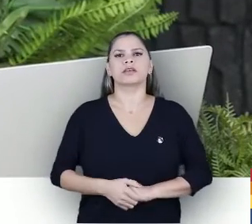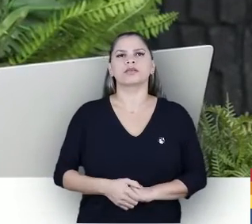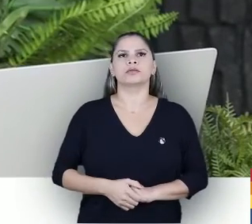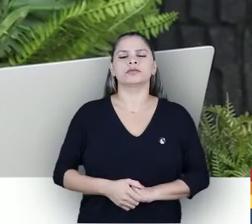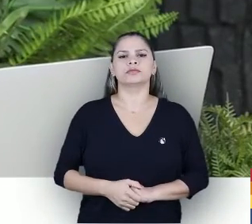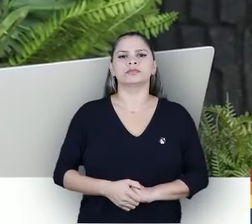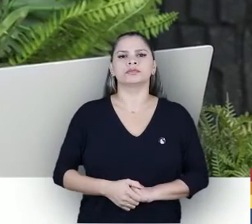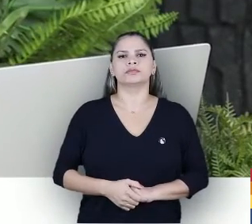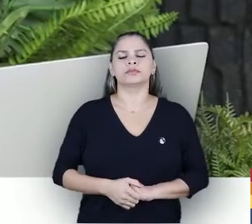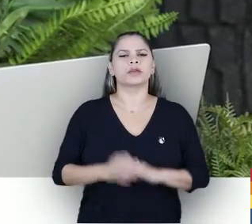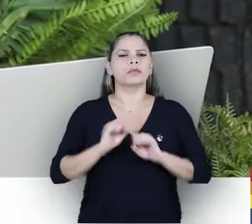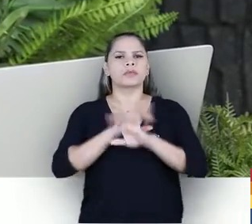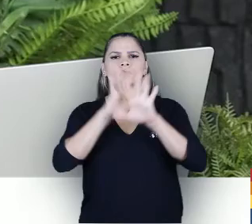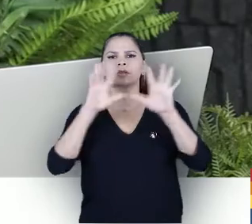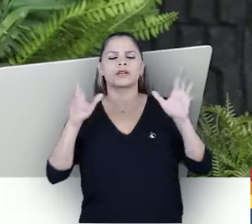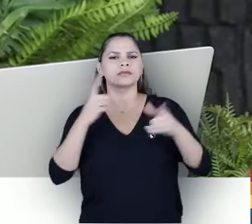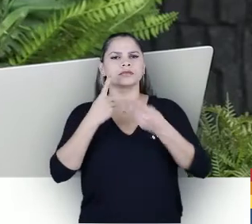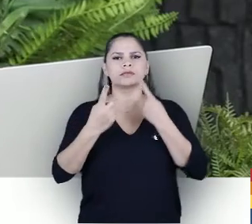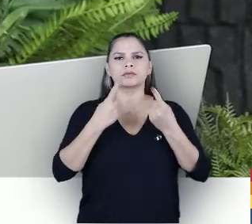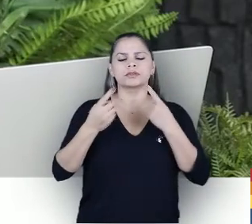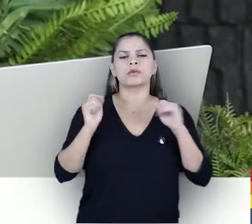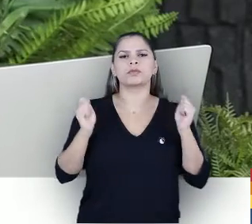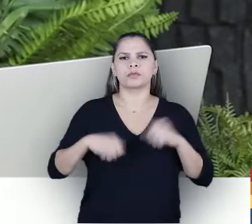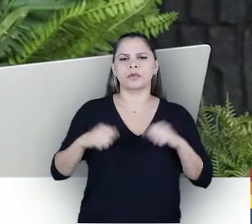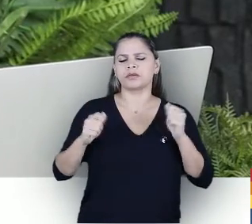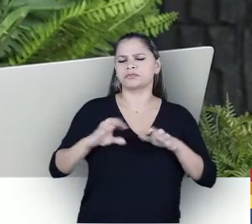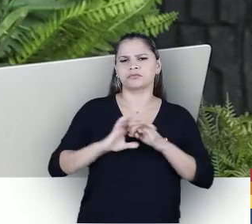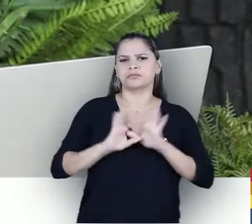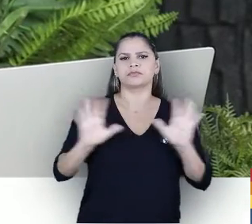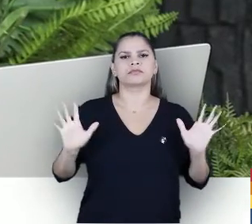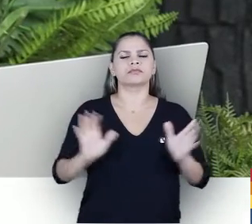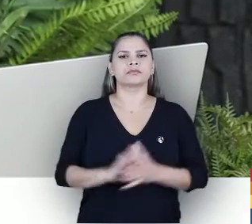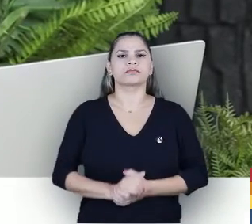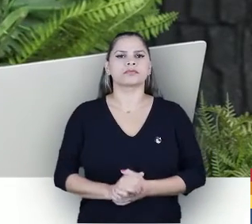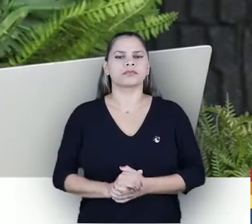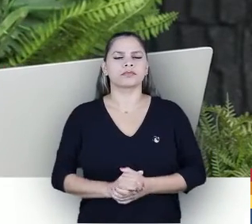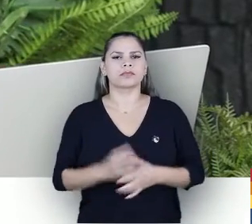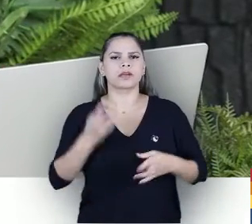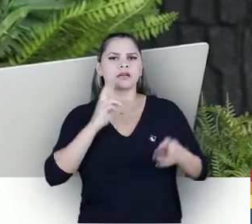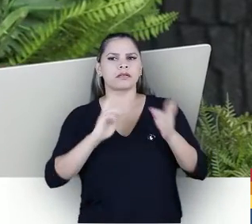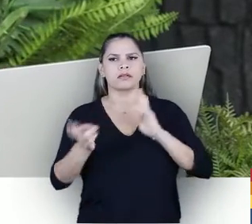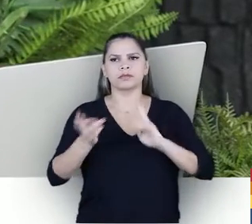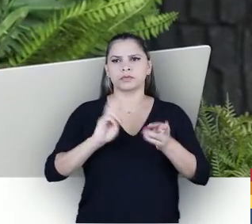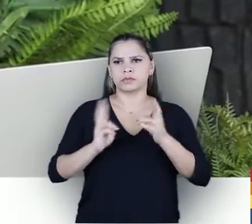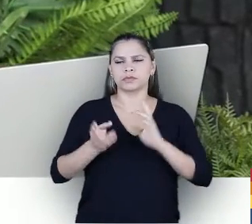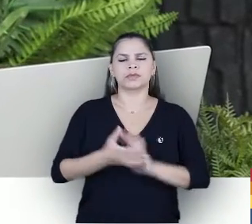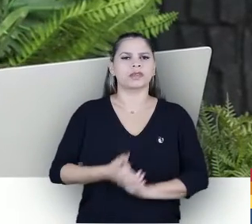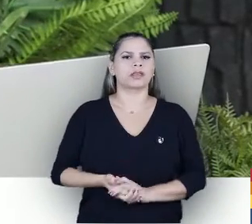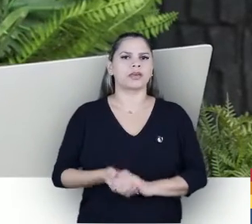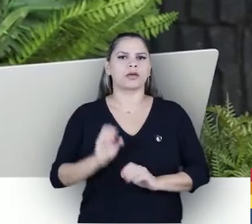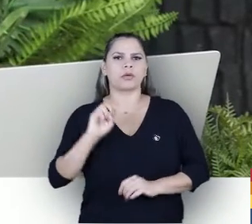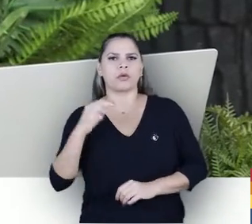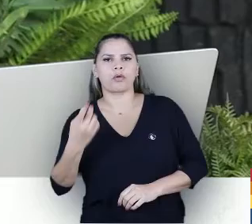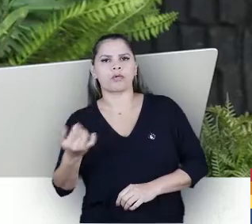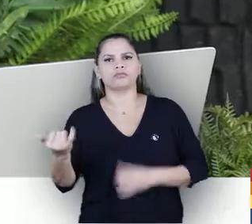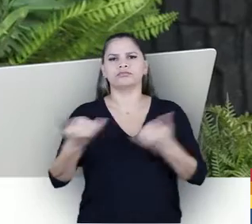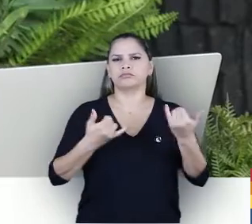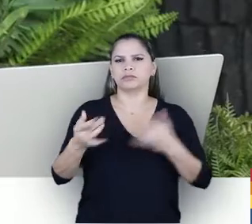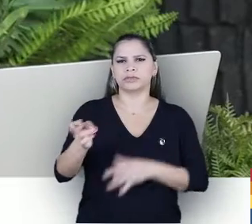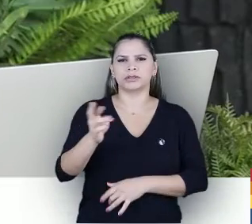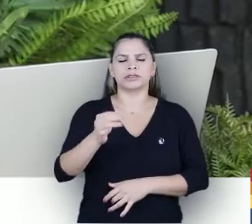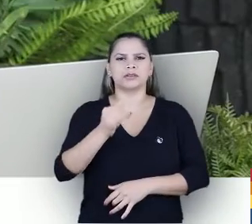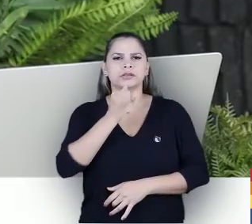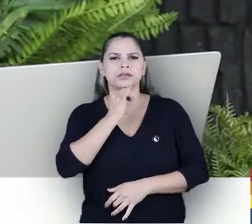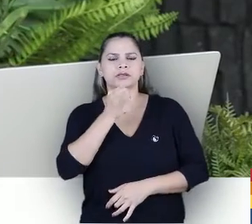para enfatizar mais. E a primeira pergunta que eu tenho para vocês, a título mesmo de esclarecimento e